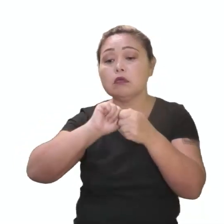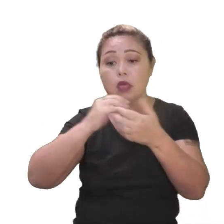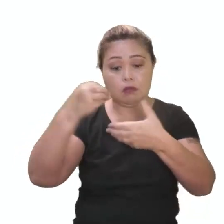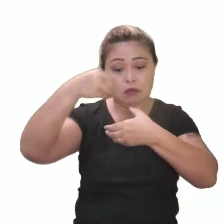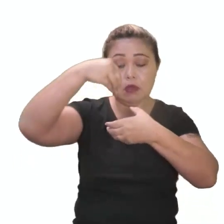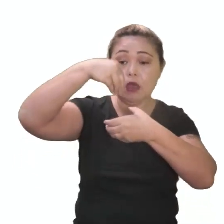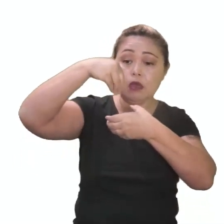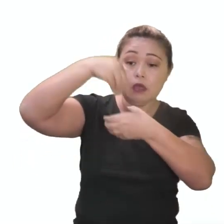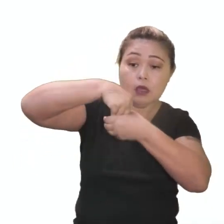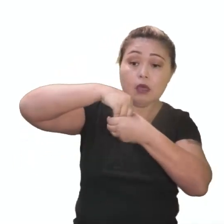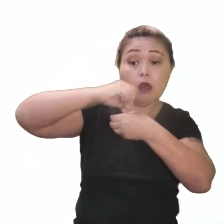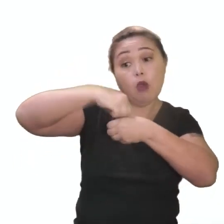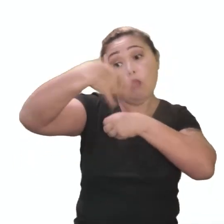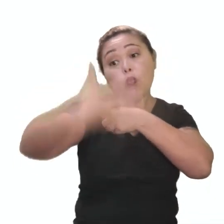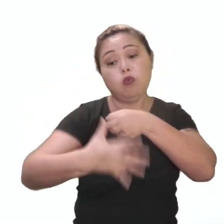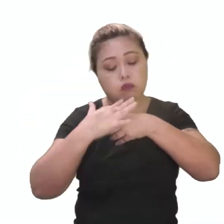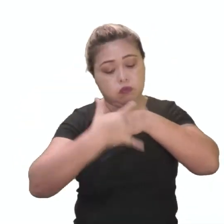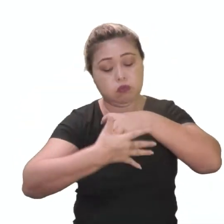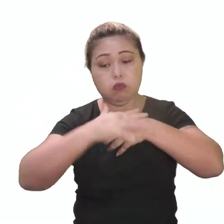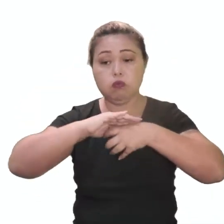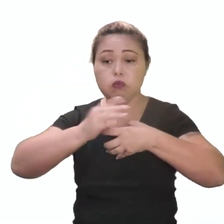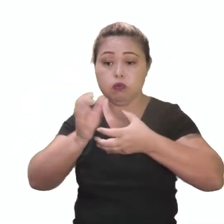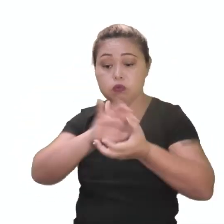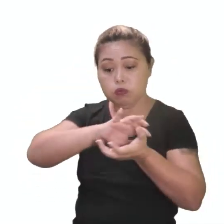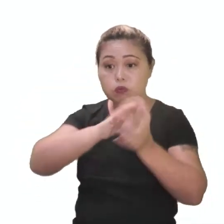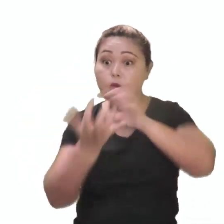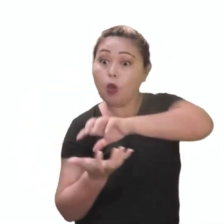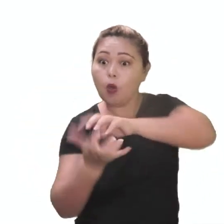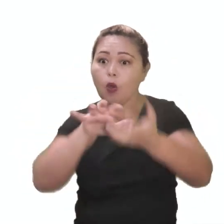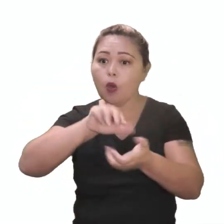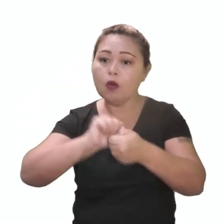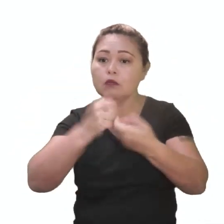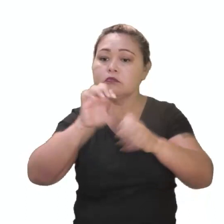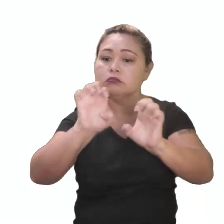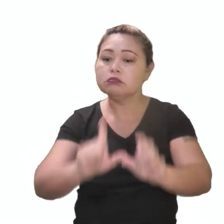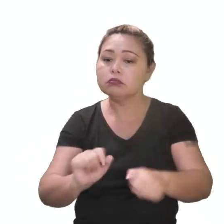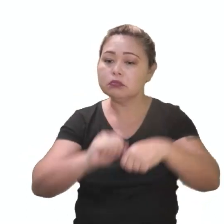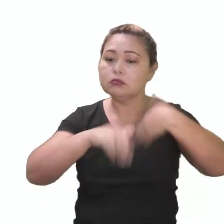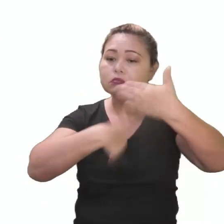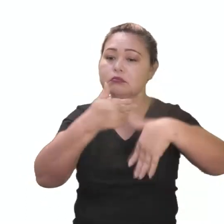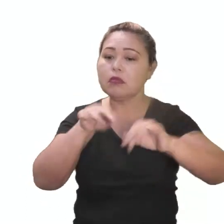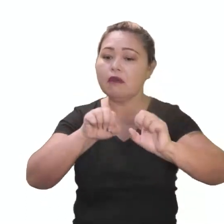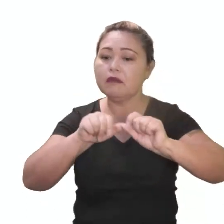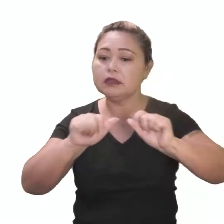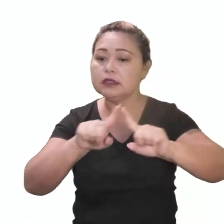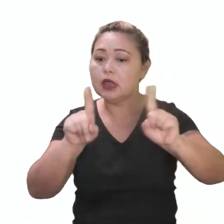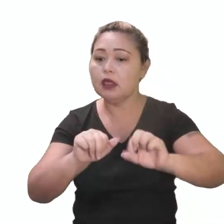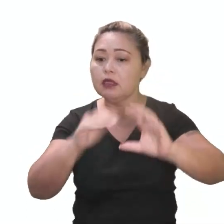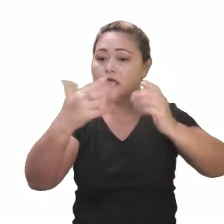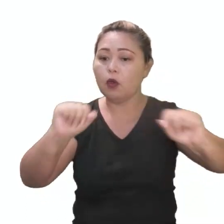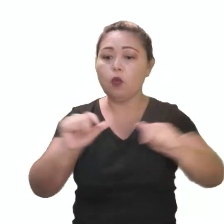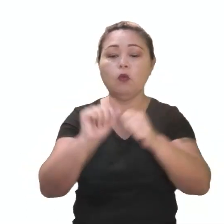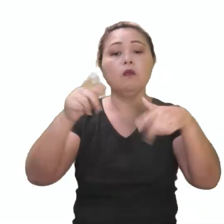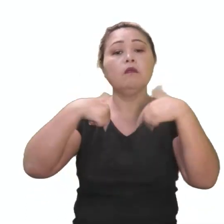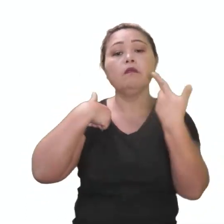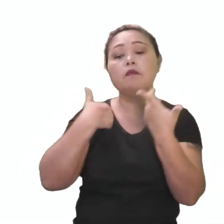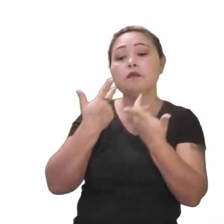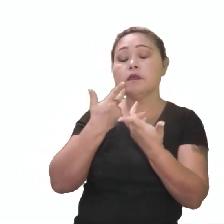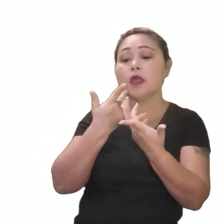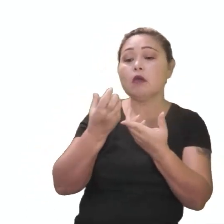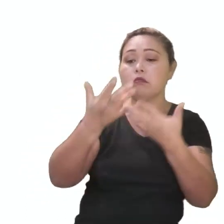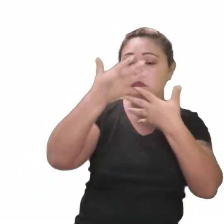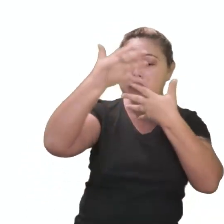a parte interna quanto a parte externa, ou contramolde dessa estrutura que passou pelo processo de fossilização. E a gente falou